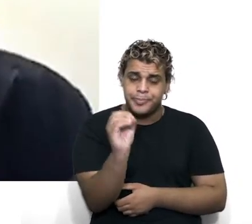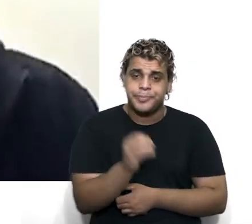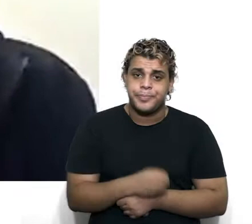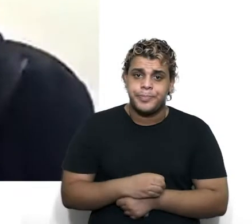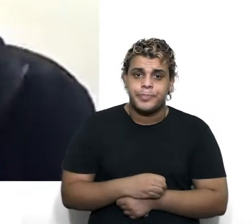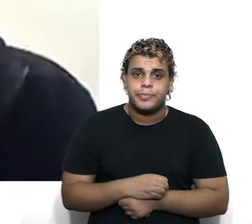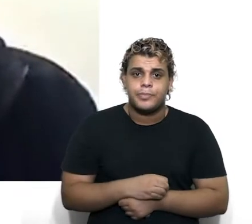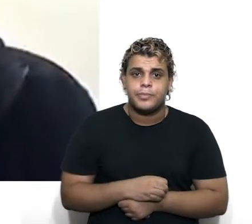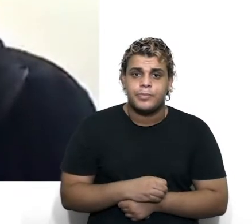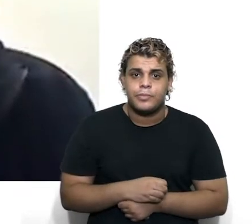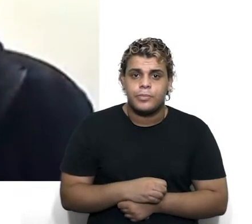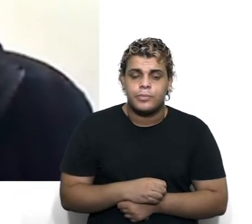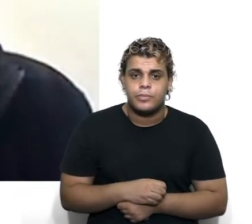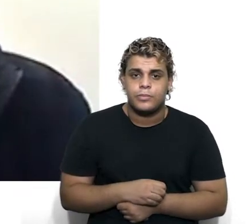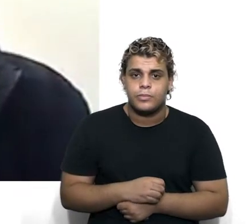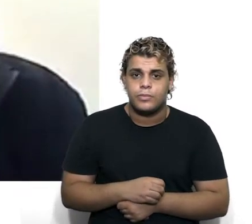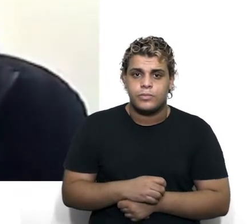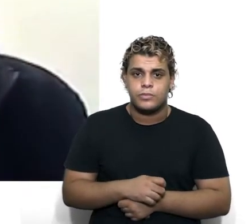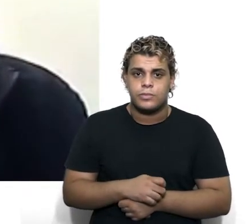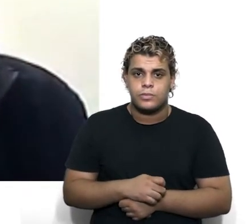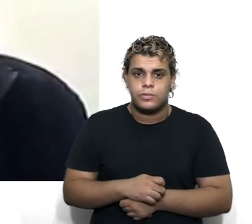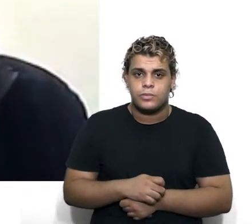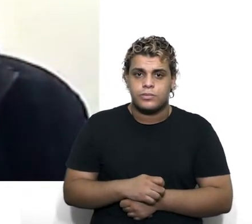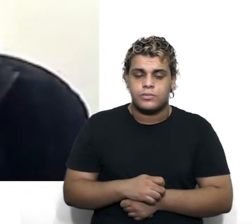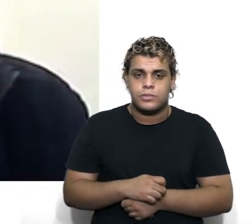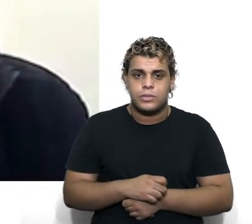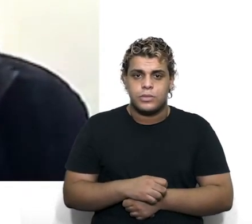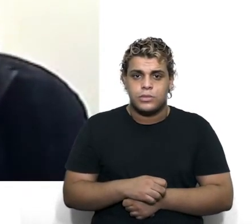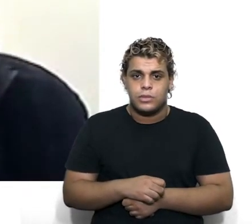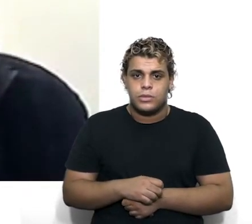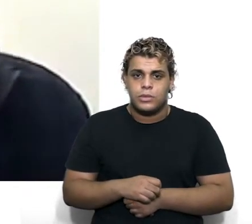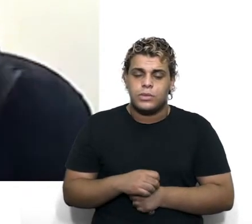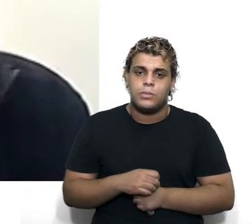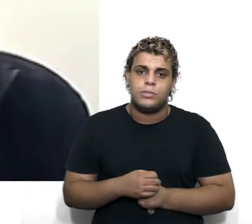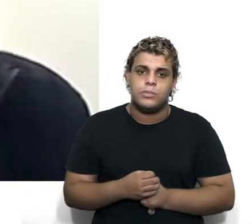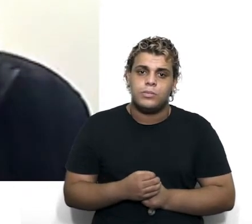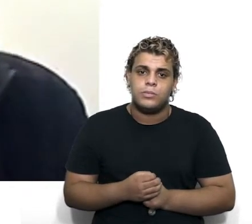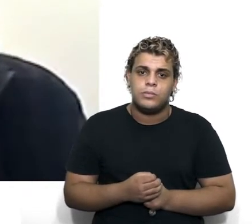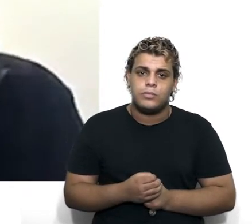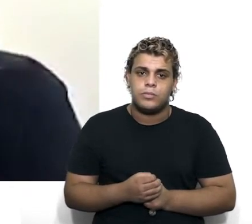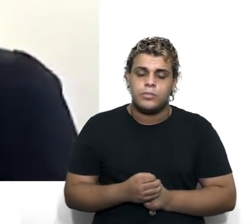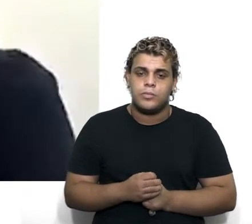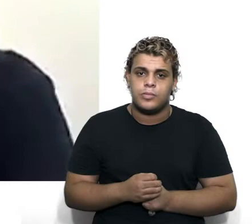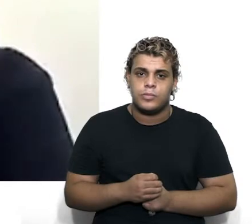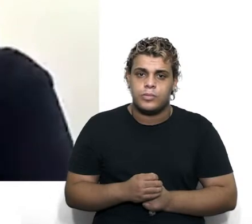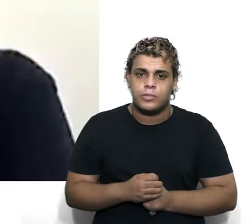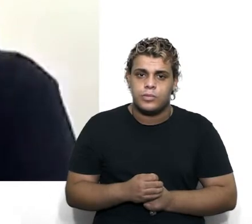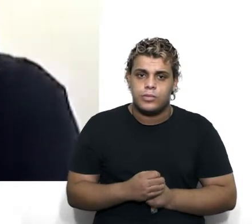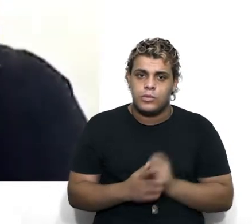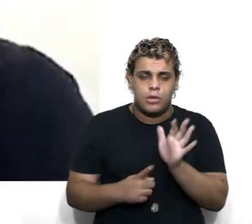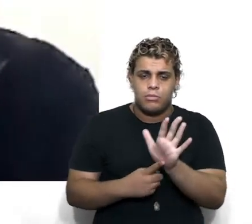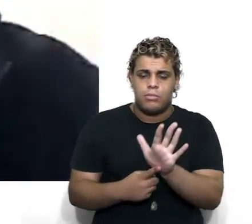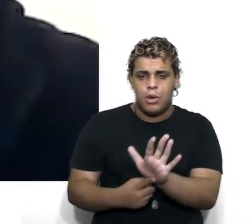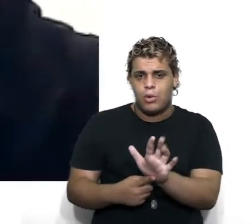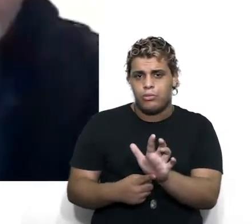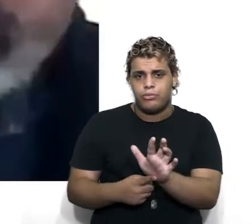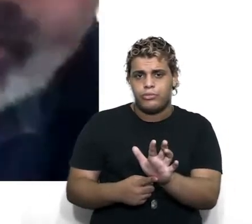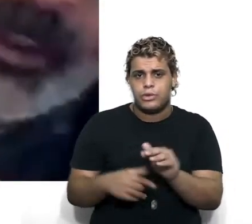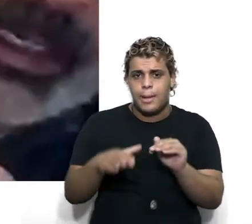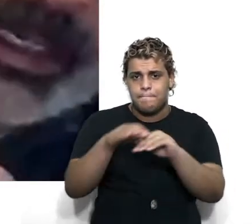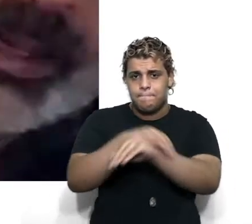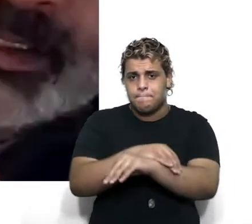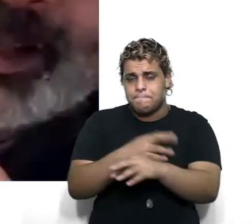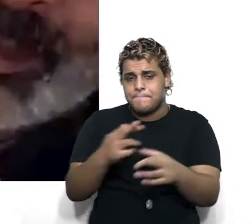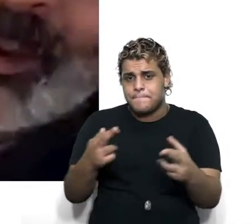e deixa a ordem atrás dele, não é? Em vez de deixar um pé todo torto, deixa isto. E é engraçado, eu acho, agora estou a pensar